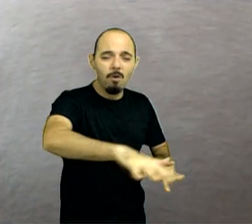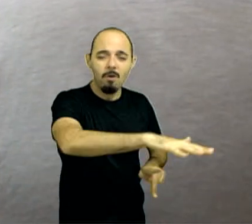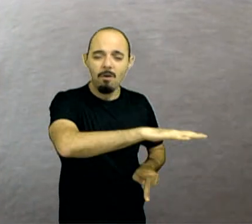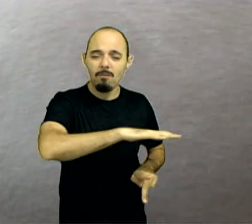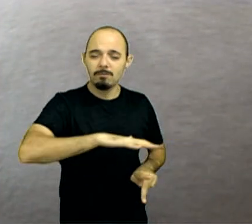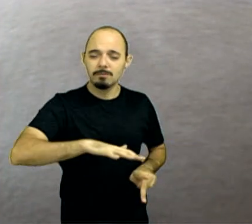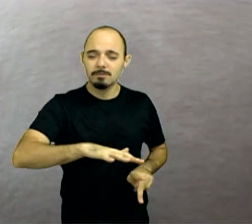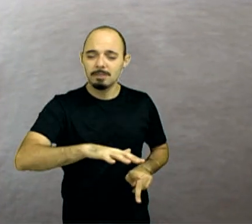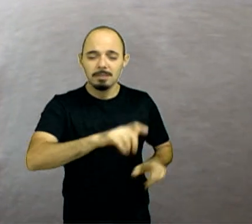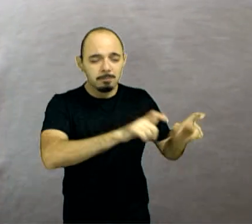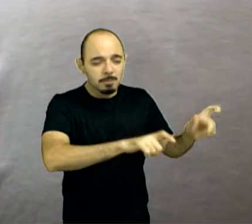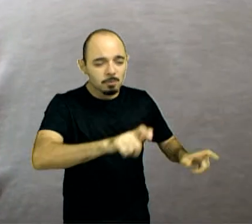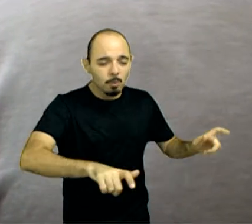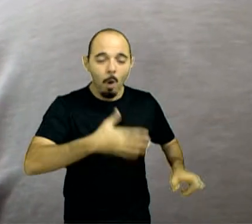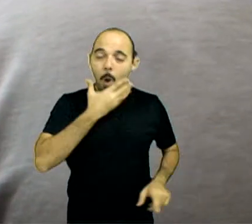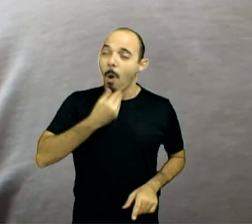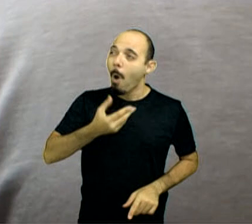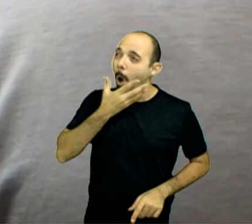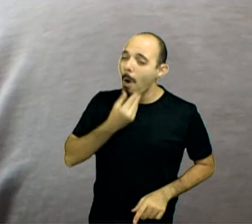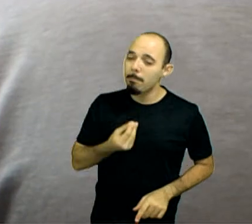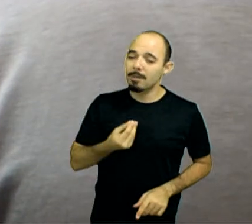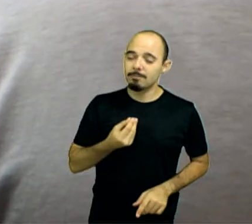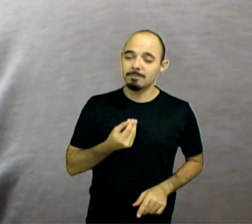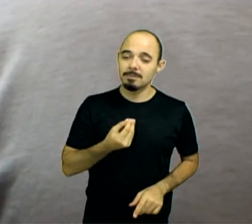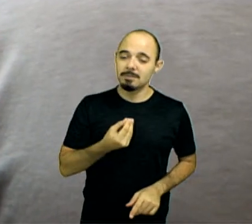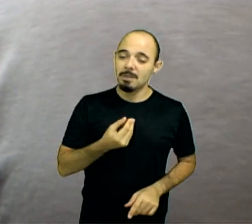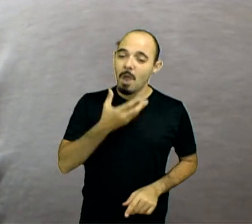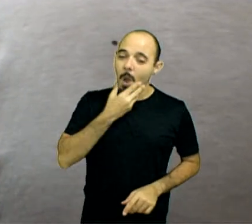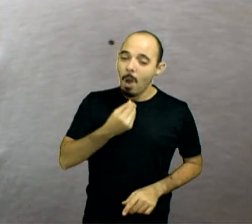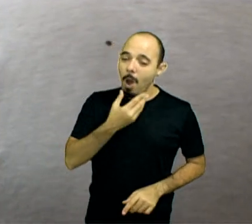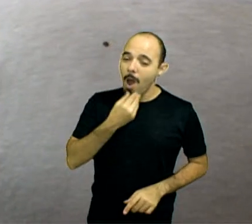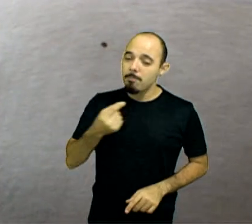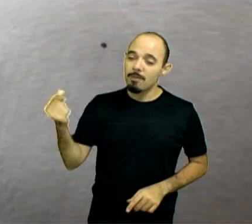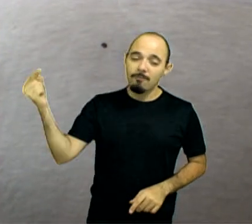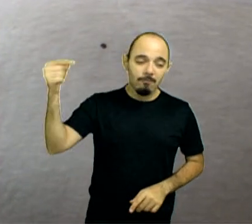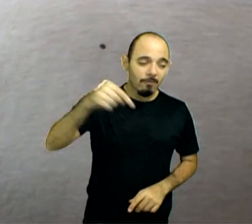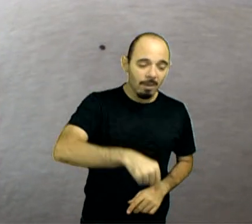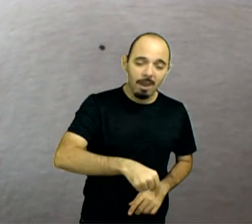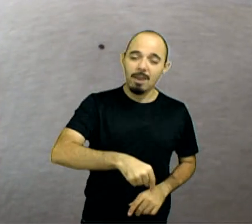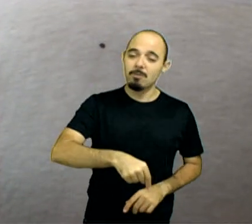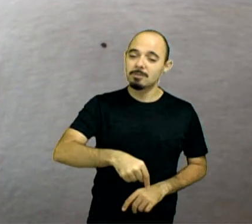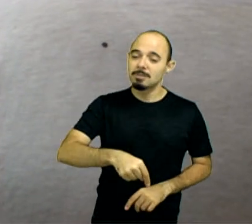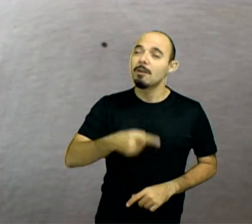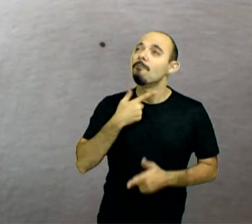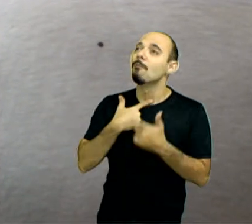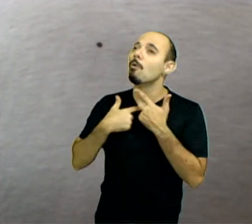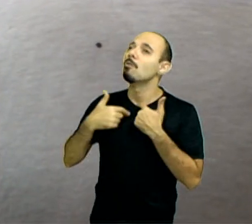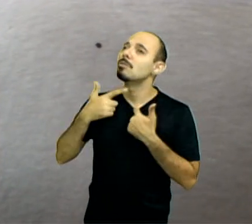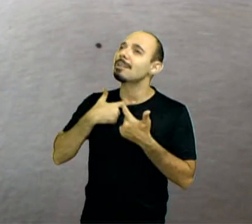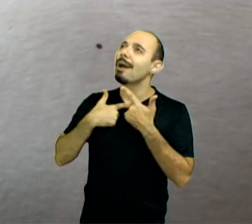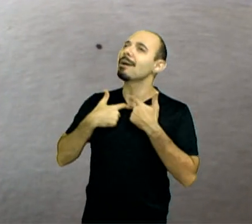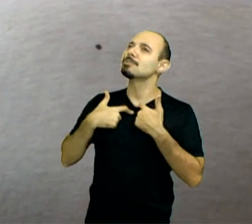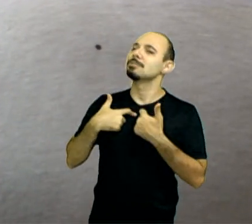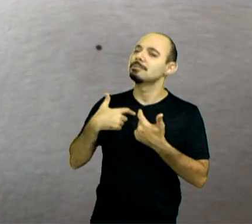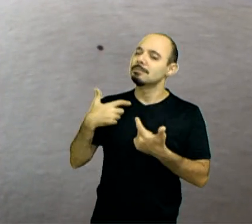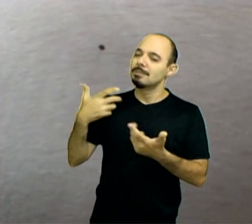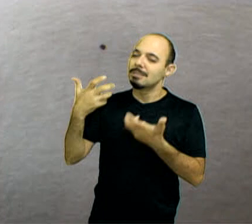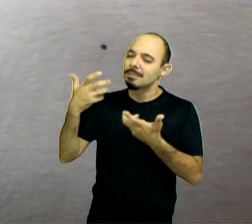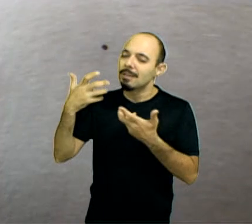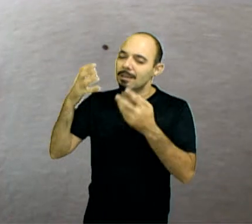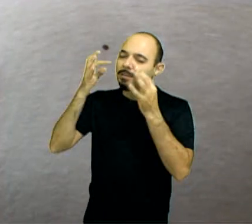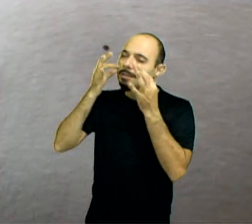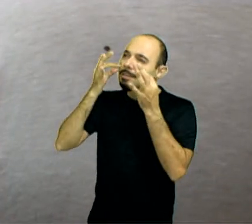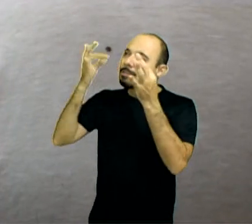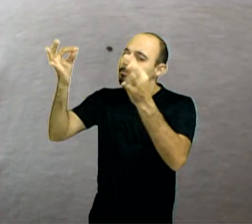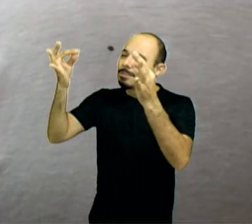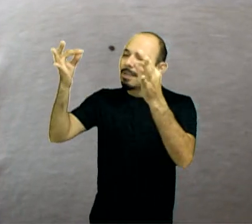São homens. Homens que vieram com vontade de ouvir a Tua voz. Ouvimos hoje dois testemunhos